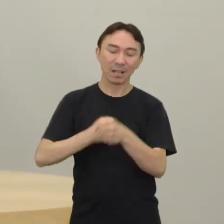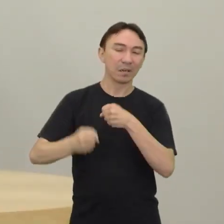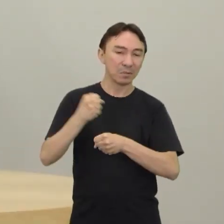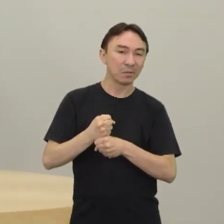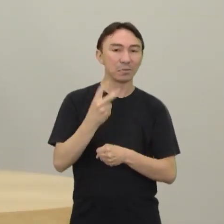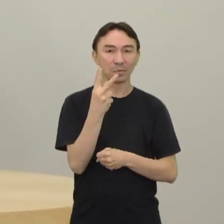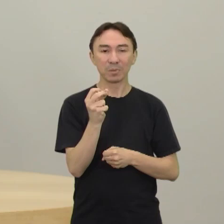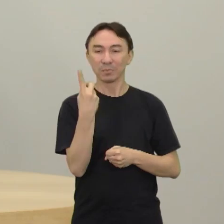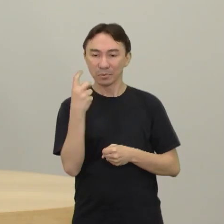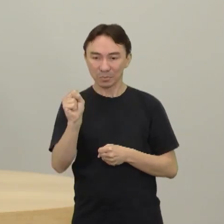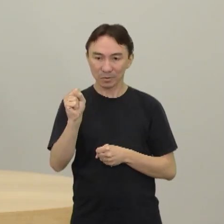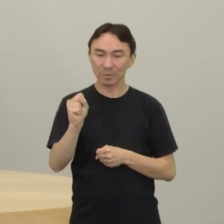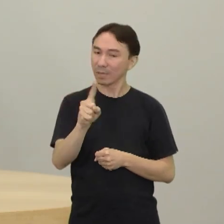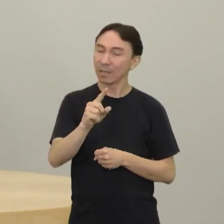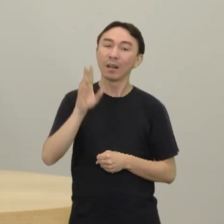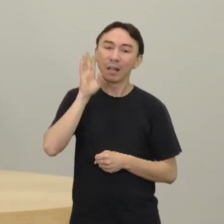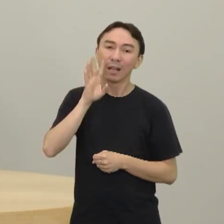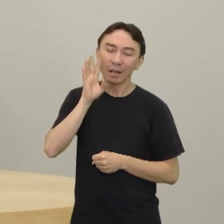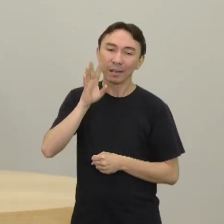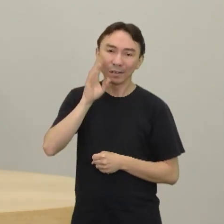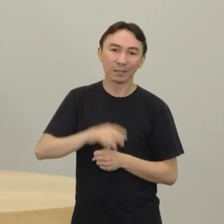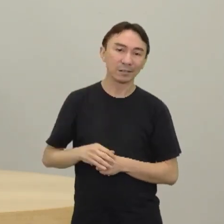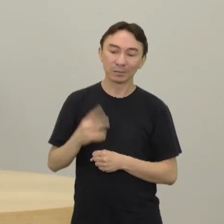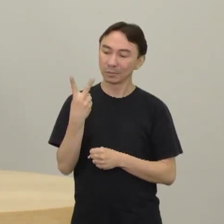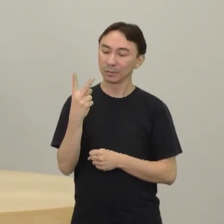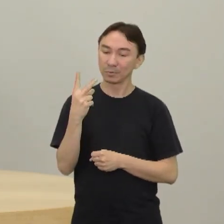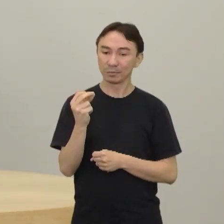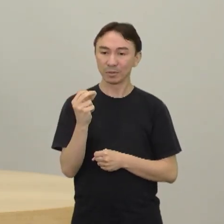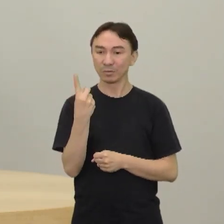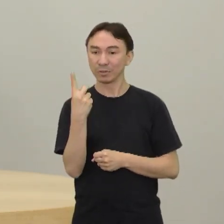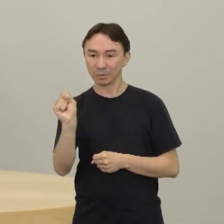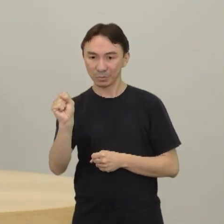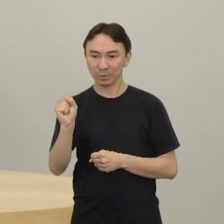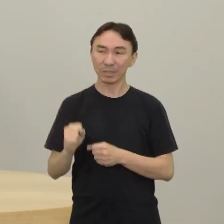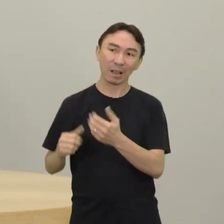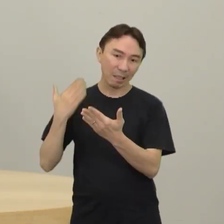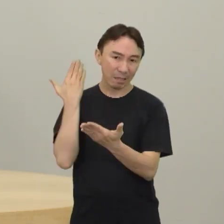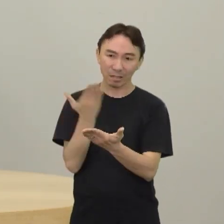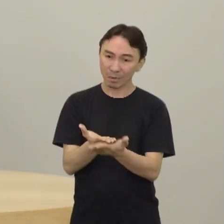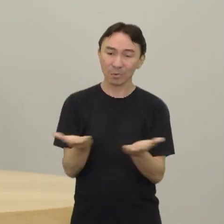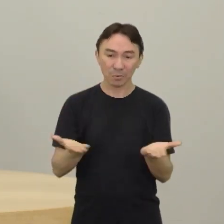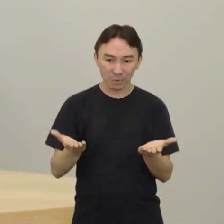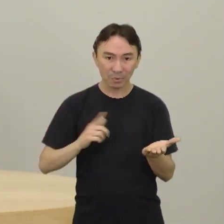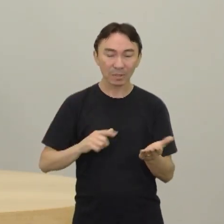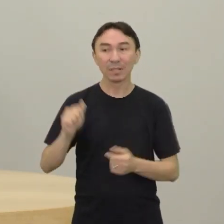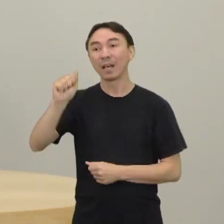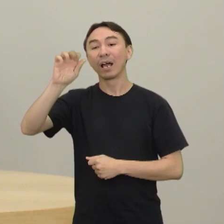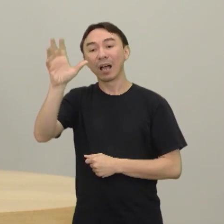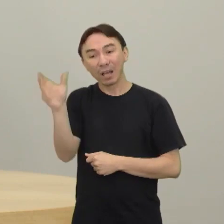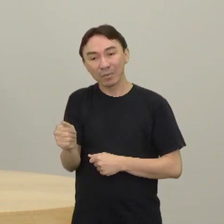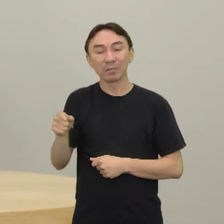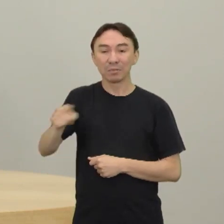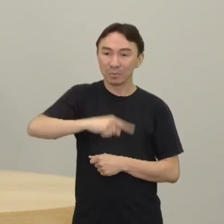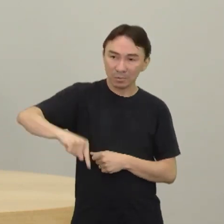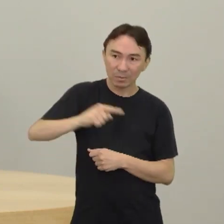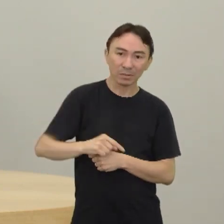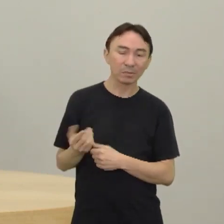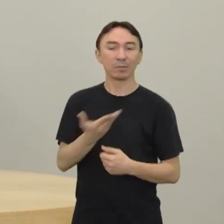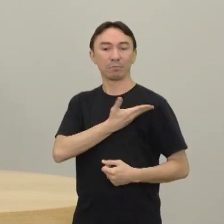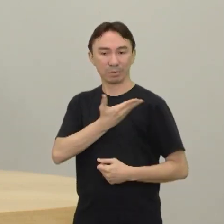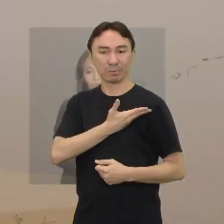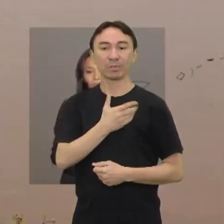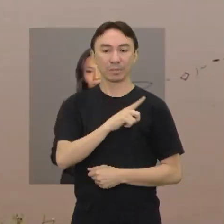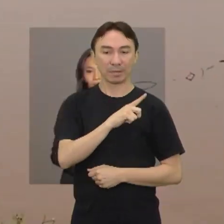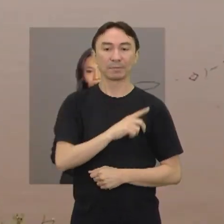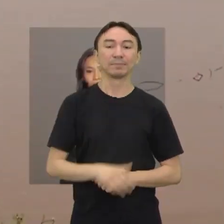muito legal, porque apesar de ser de 2018, até hoje, nós temos essa boa relação com o continente africano. Daqui a pouco a gente volta.